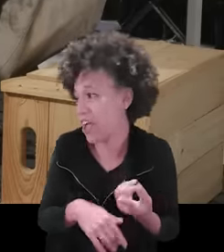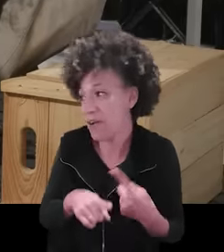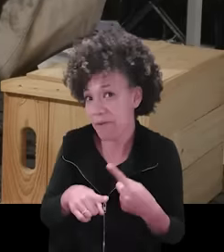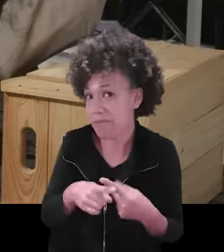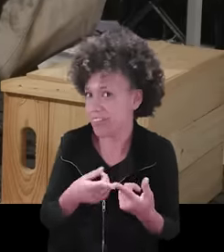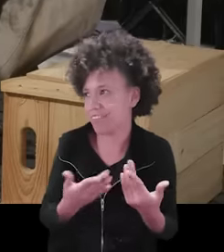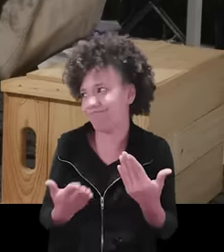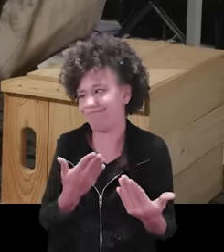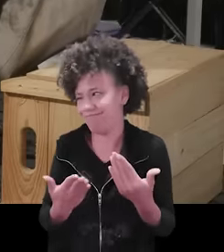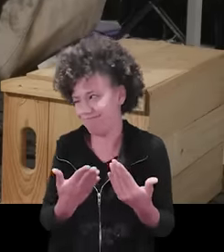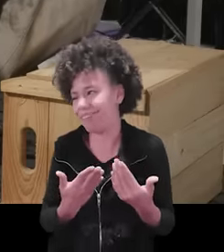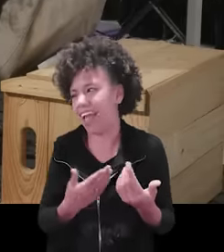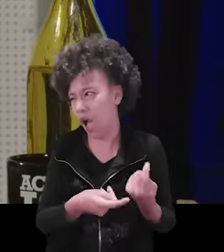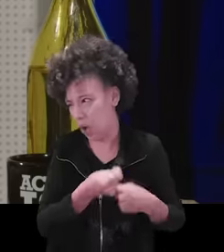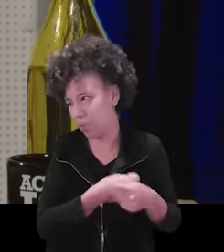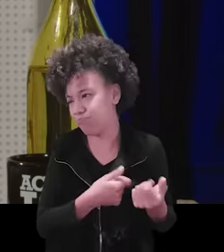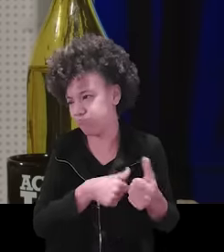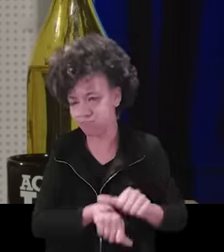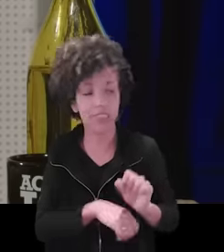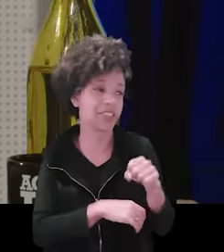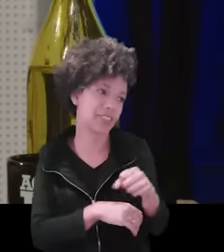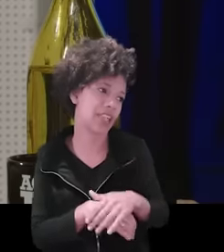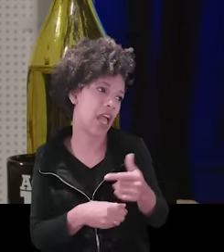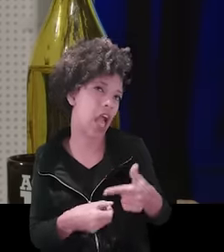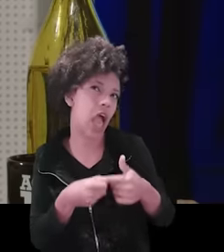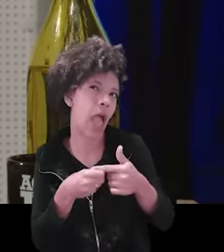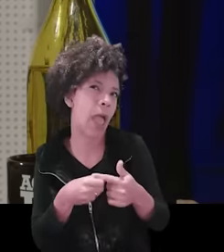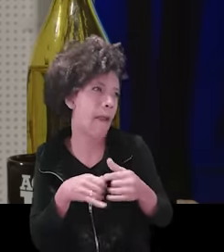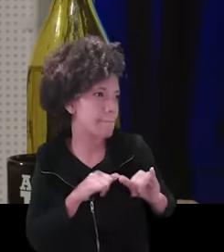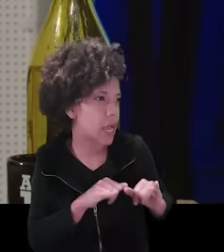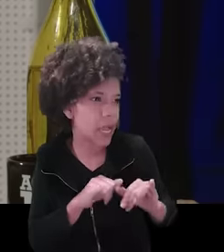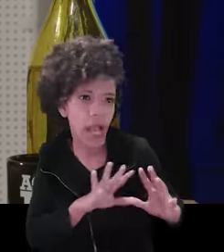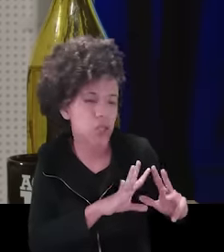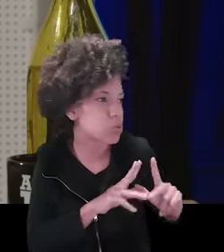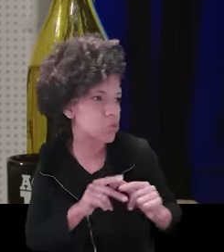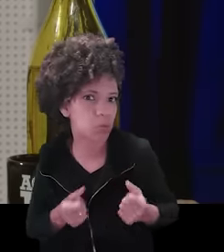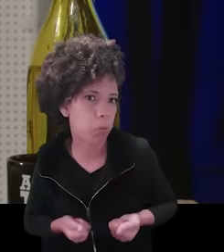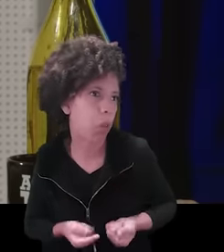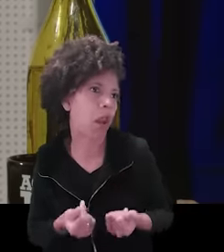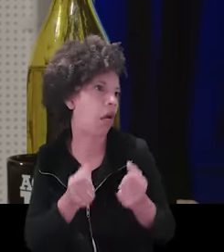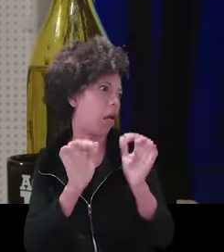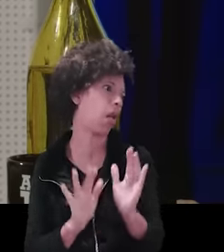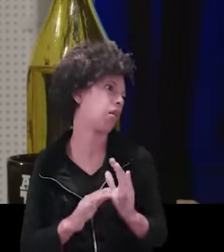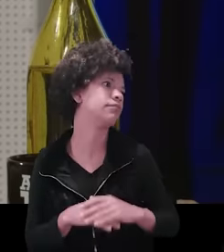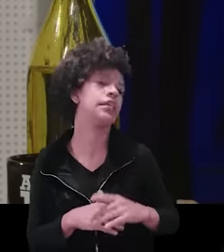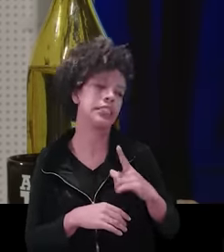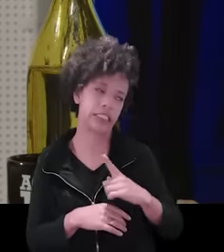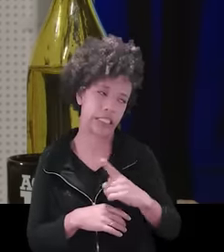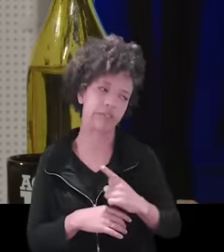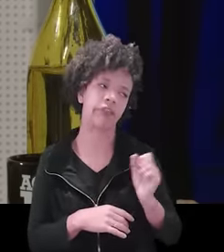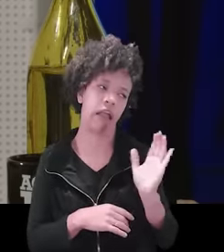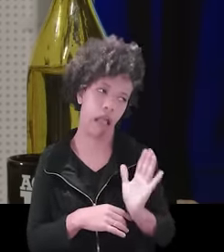O que é também uma tragédia assim assim né tá virando assim gasolina Mercado tudo assim Teve um aumento